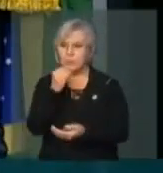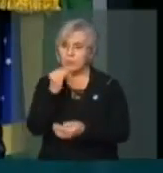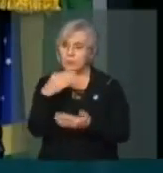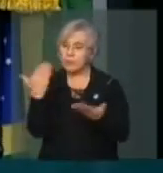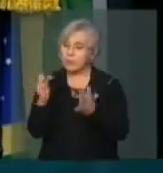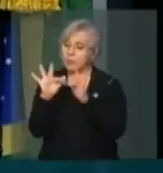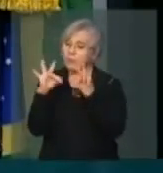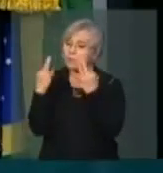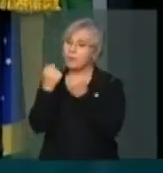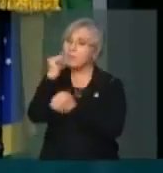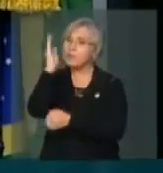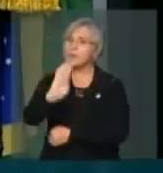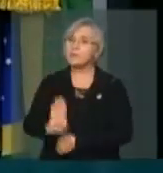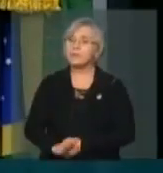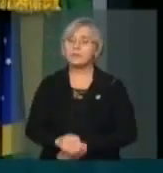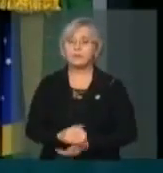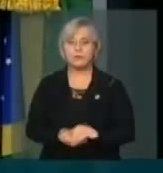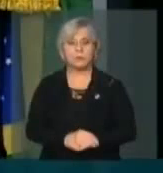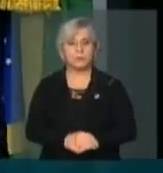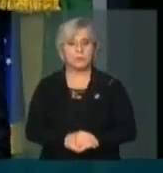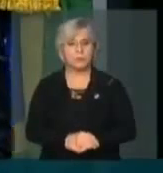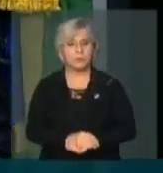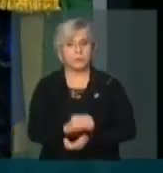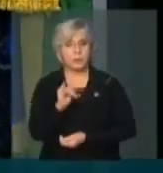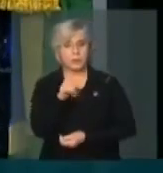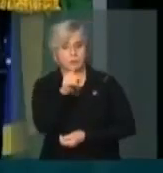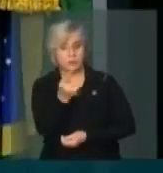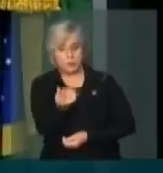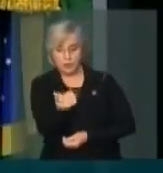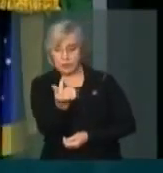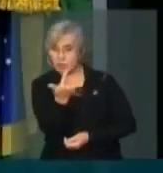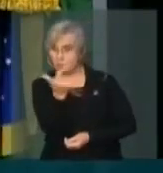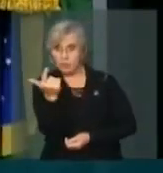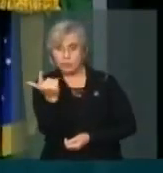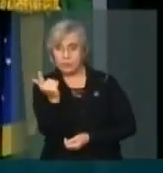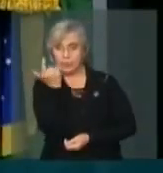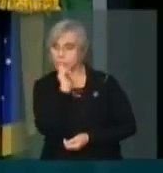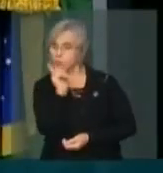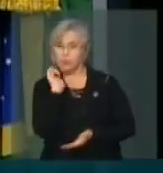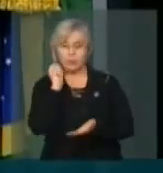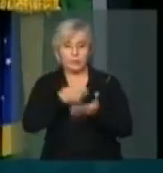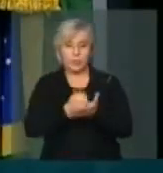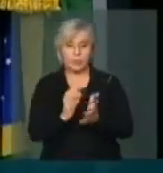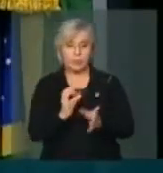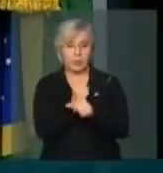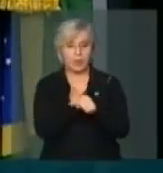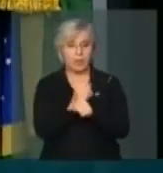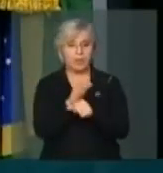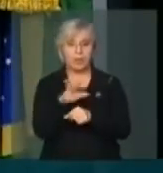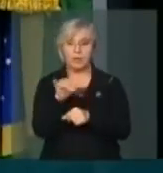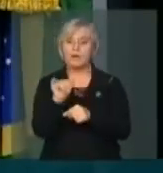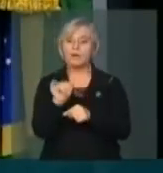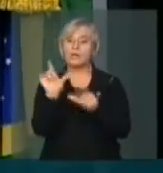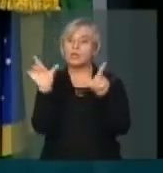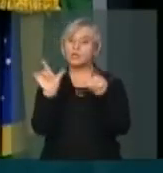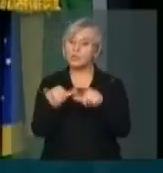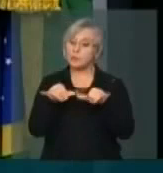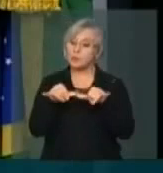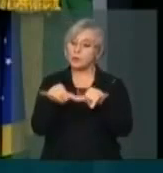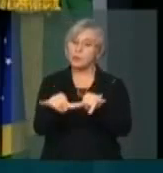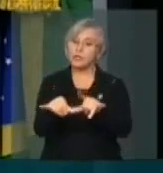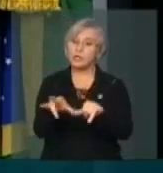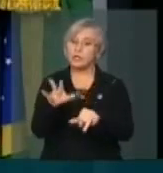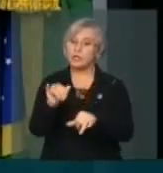brasileira. Se você não tem recursos para pagar as suas contas, você vai diminuir no supermercado, você